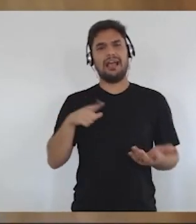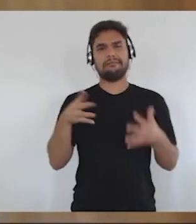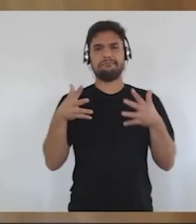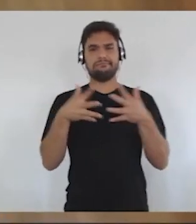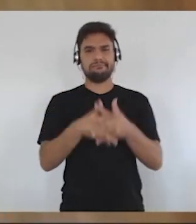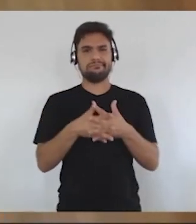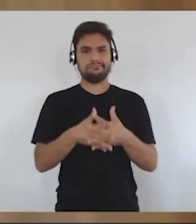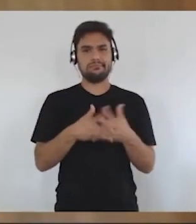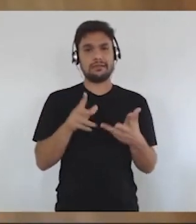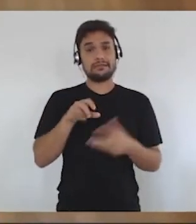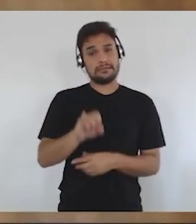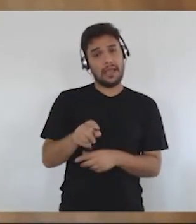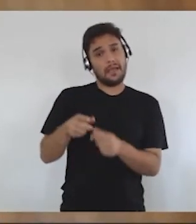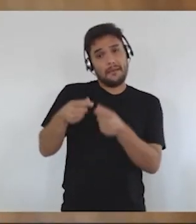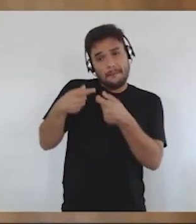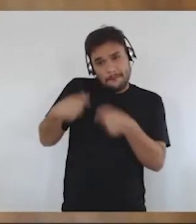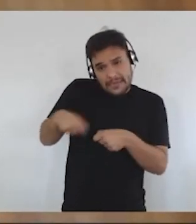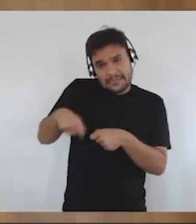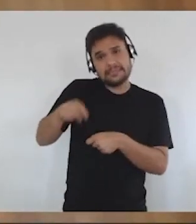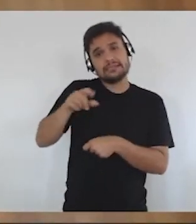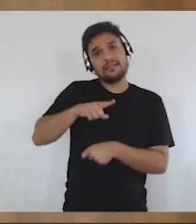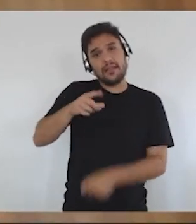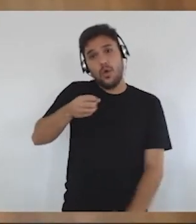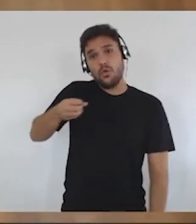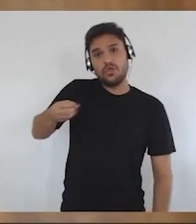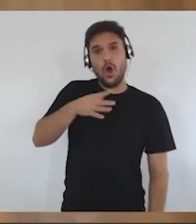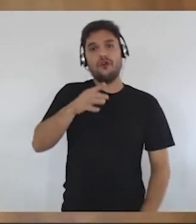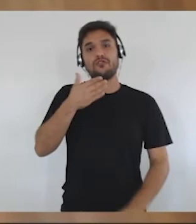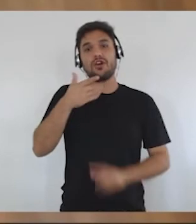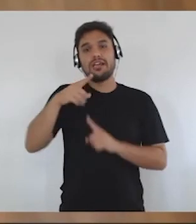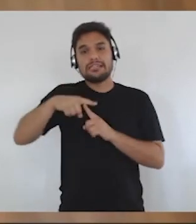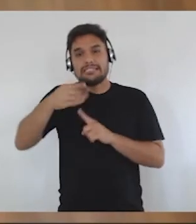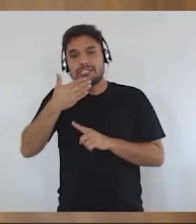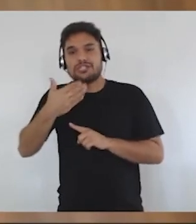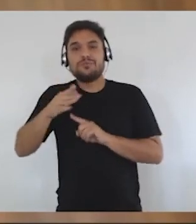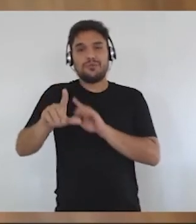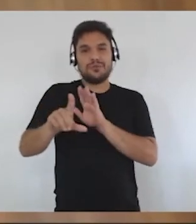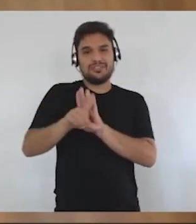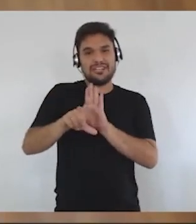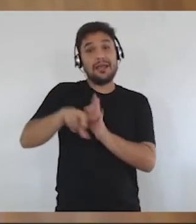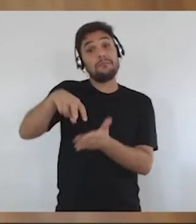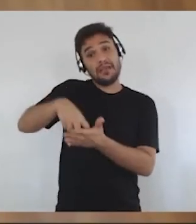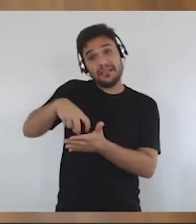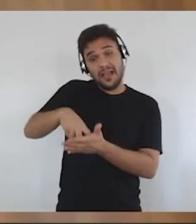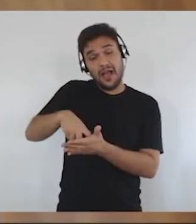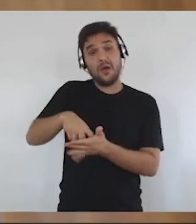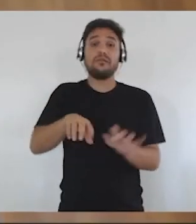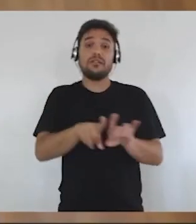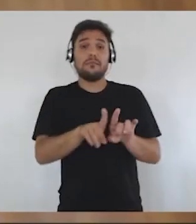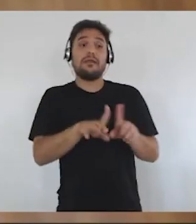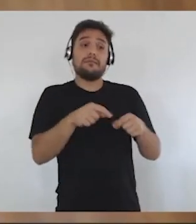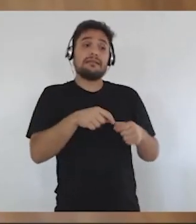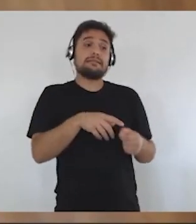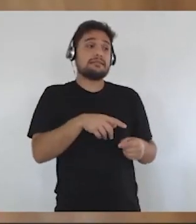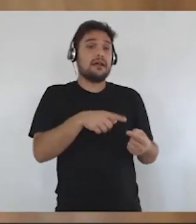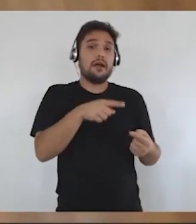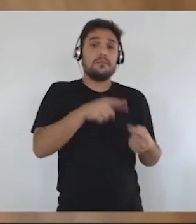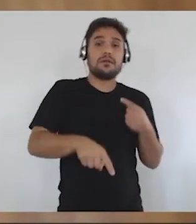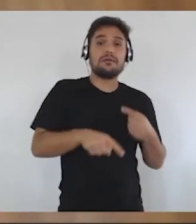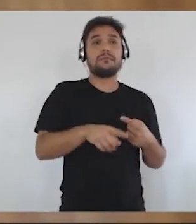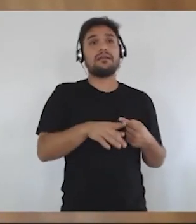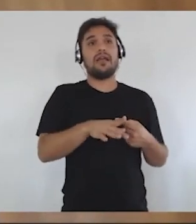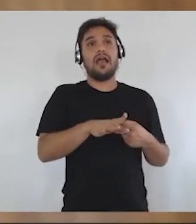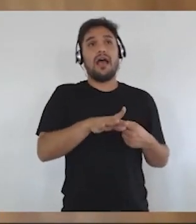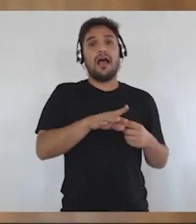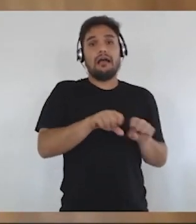entre a necessidade de se ter mais um tipo penal de violação dos crimes de prerrogativa e a necessidade de se coibir as violações de